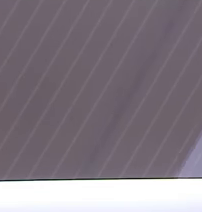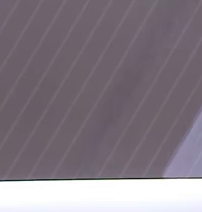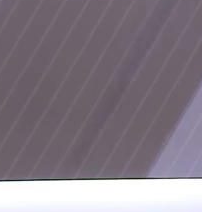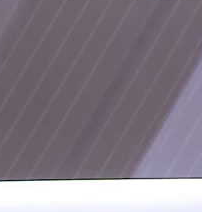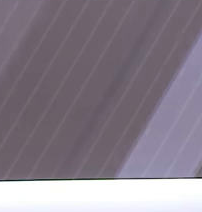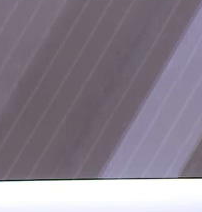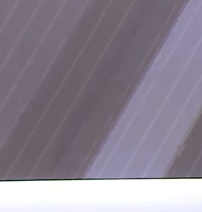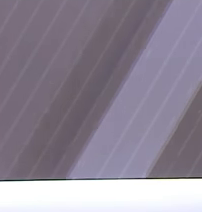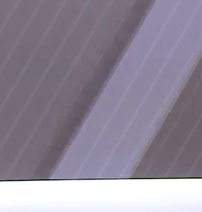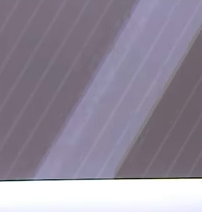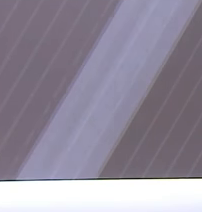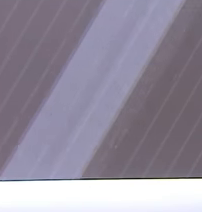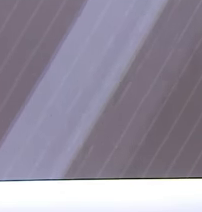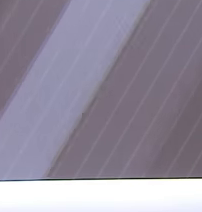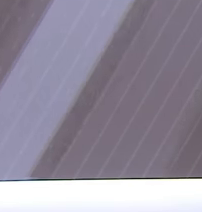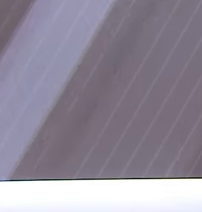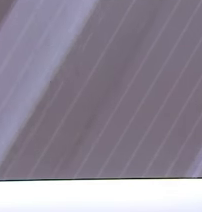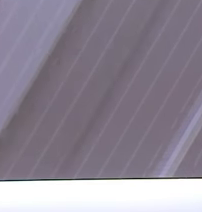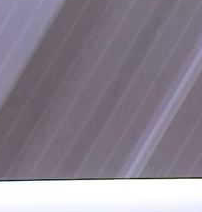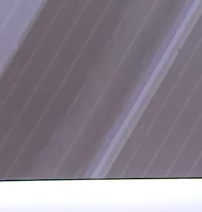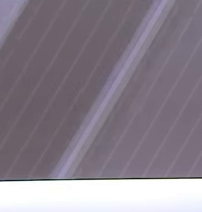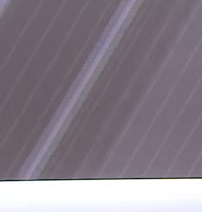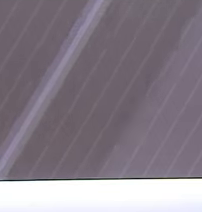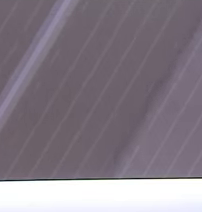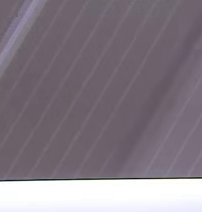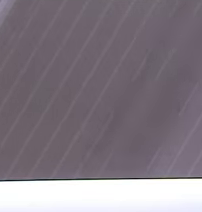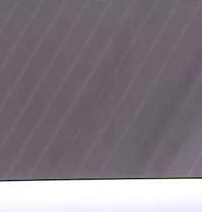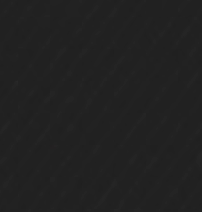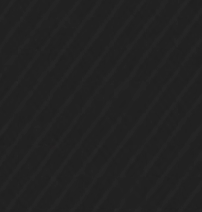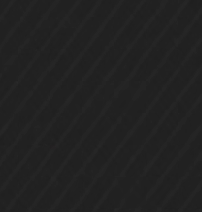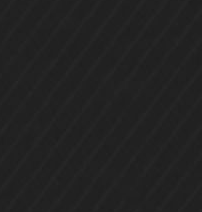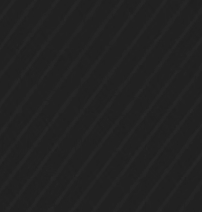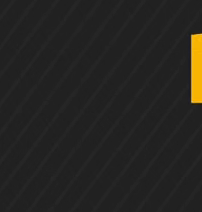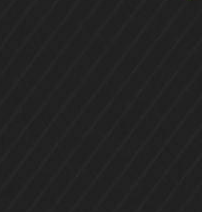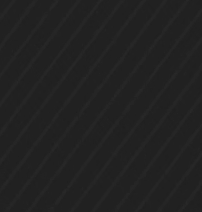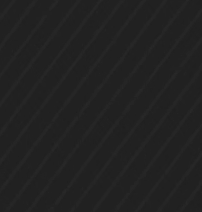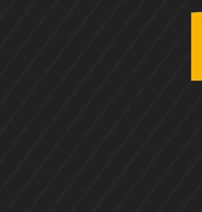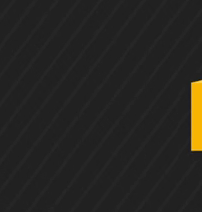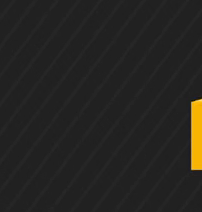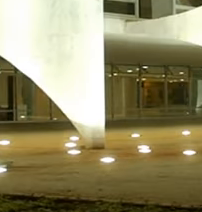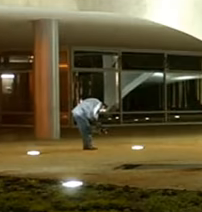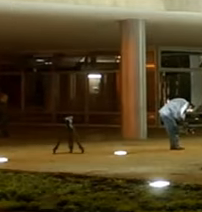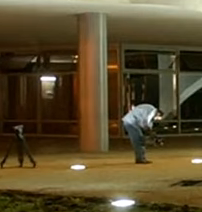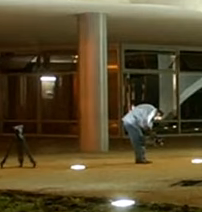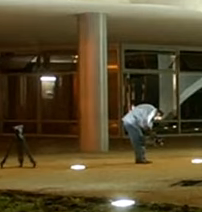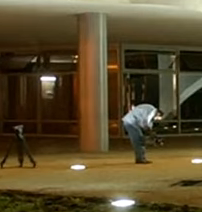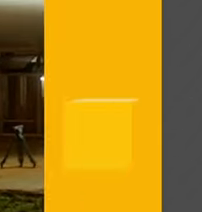Continue com a gente aqui na NBR, a TV do Governo Federal. We'll be right back.